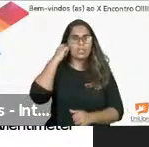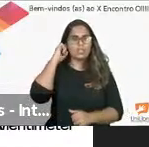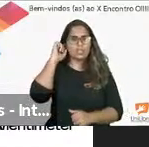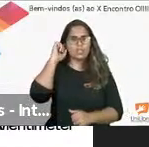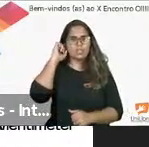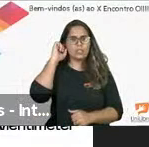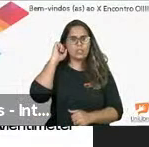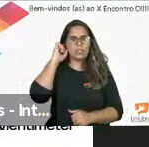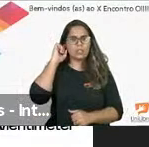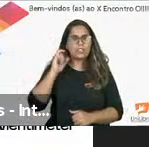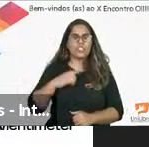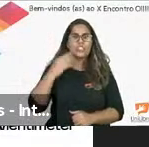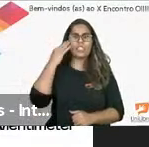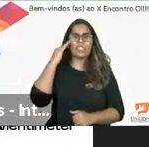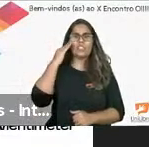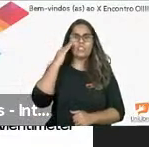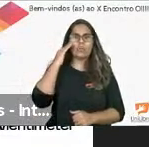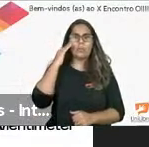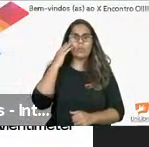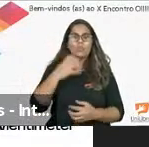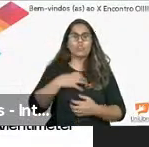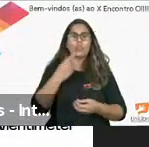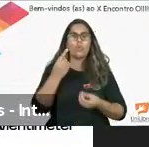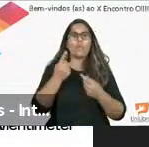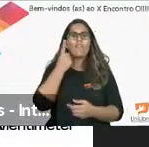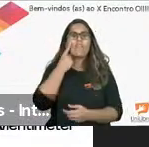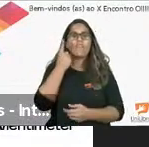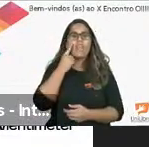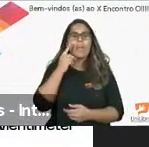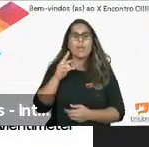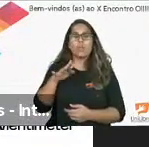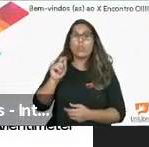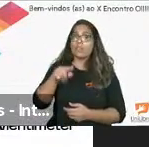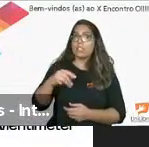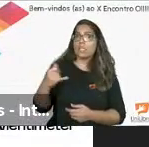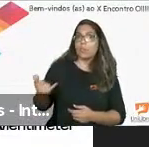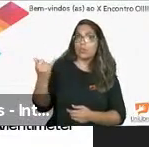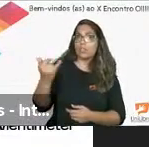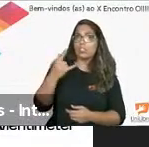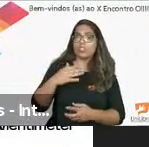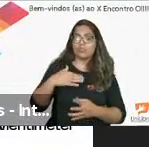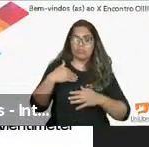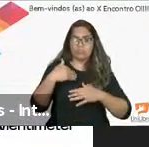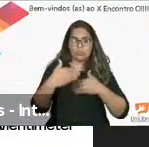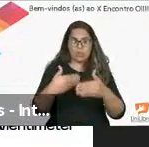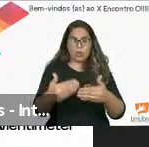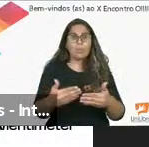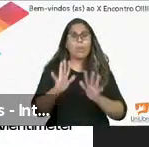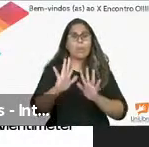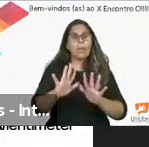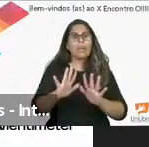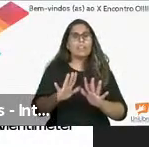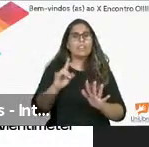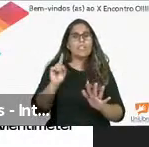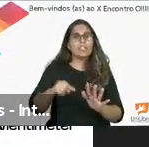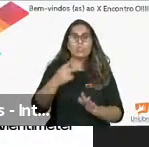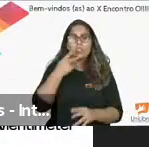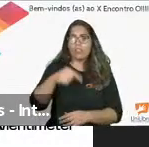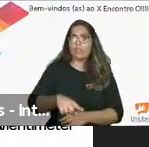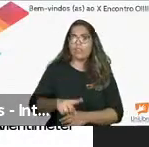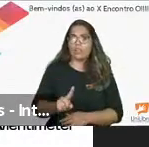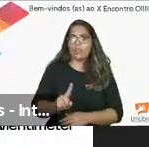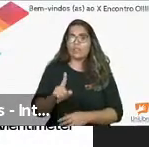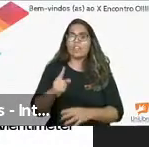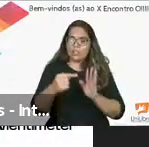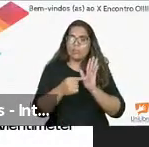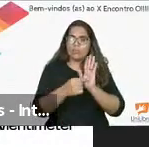de entendimento, de modo de ver do Maturana, e vai ser importante em toda a sua obra. Mas isso não está sendo dito aqui, vai ser